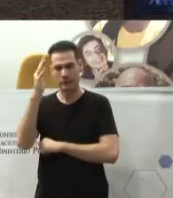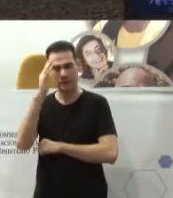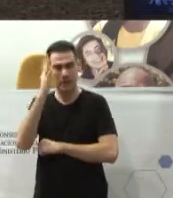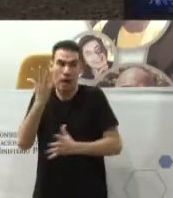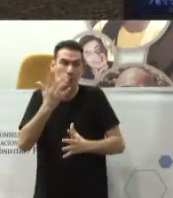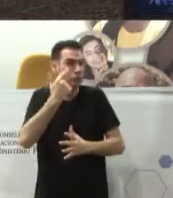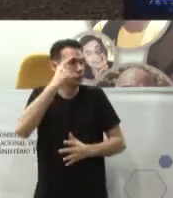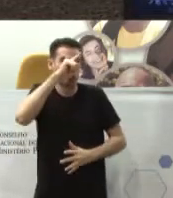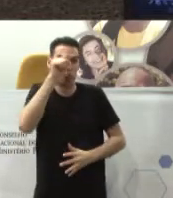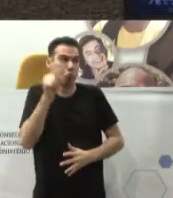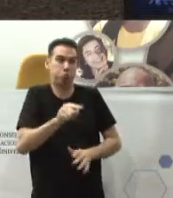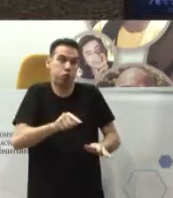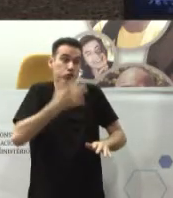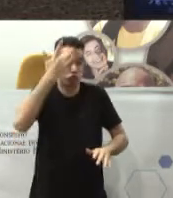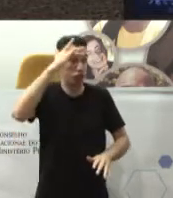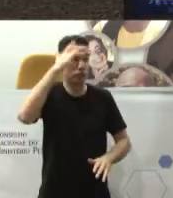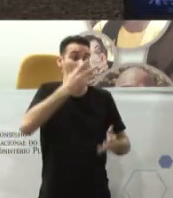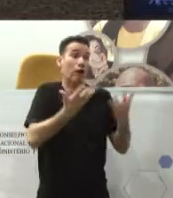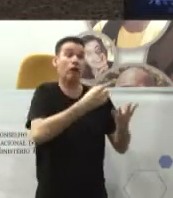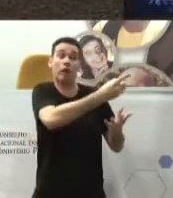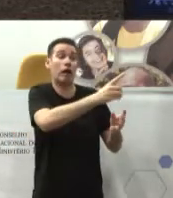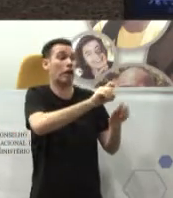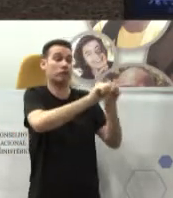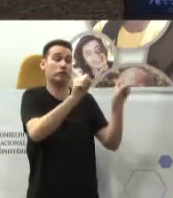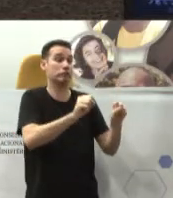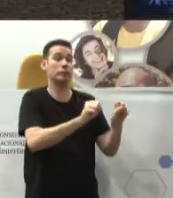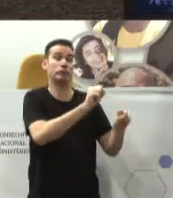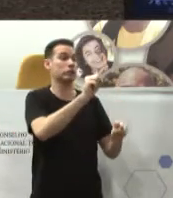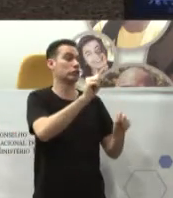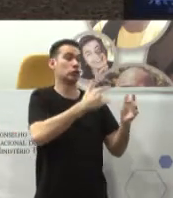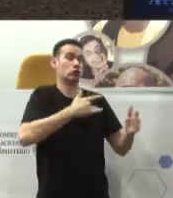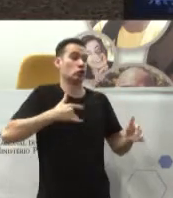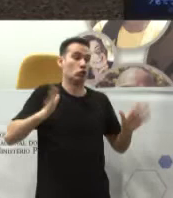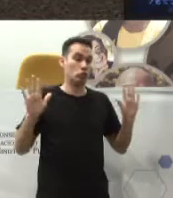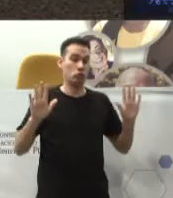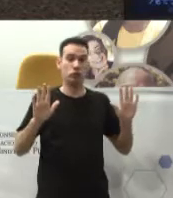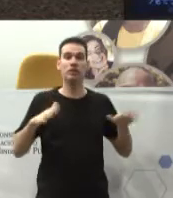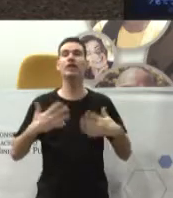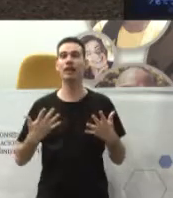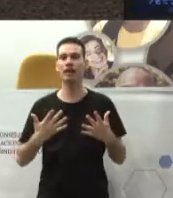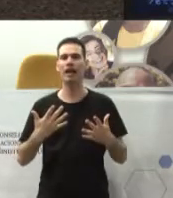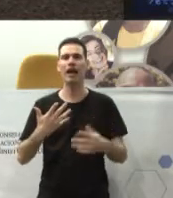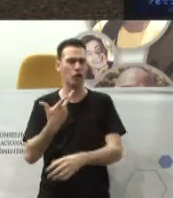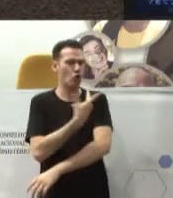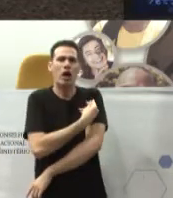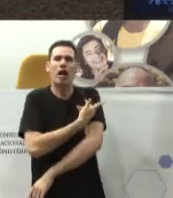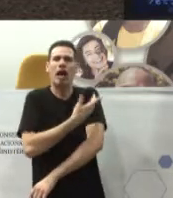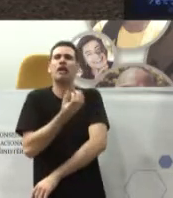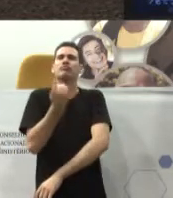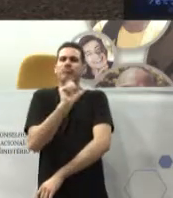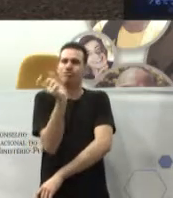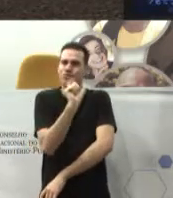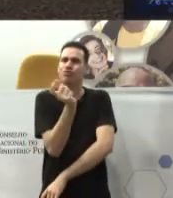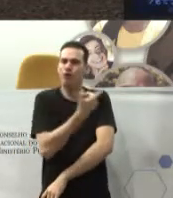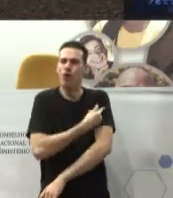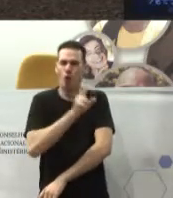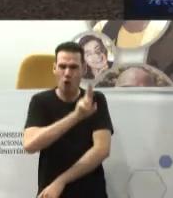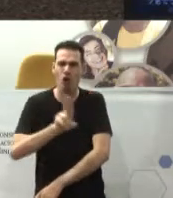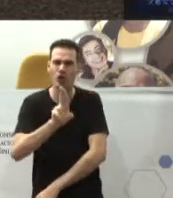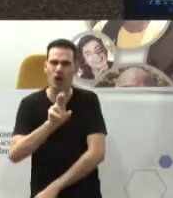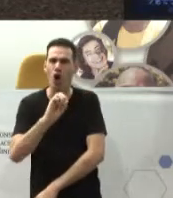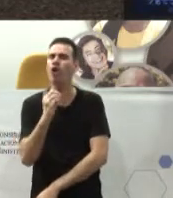também quando vem no processo o anúncio de morte, se não usar o medicamento, se não fizer o